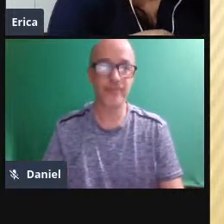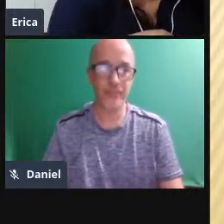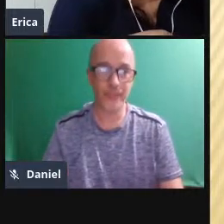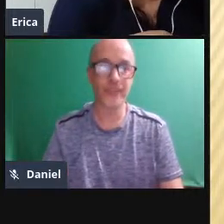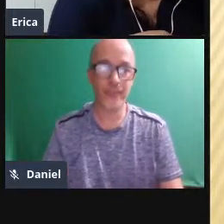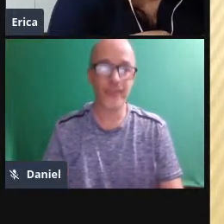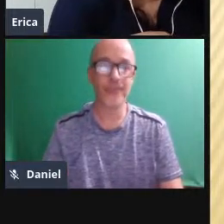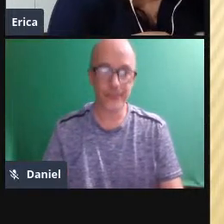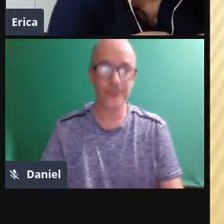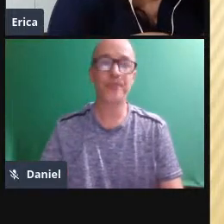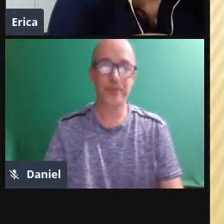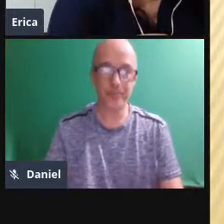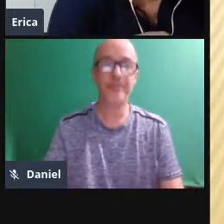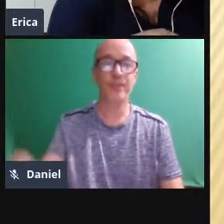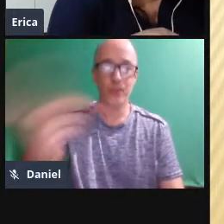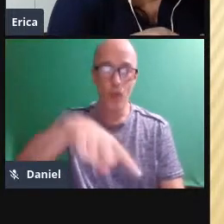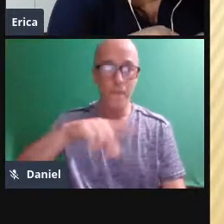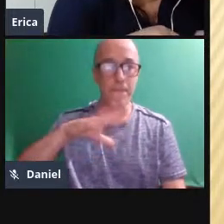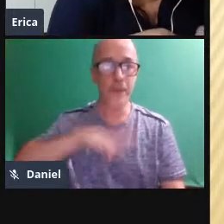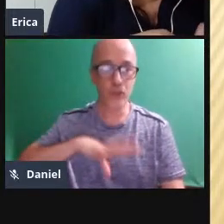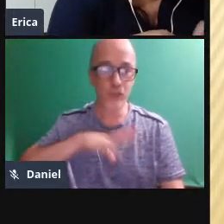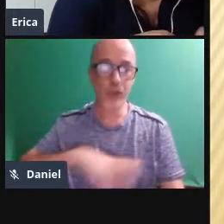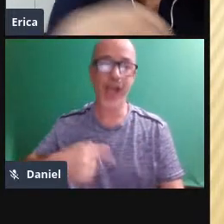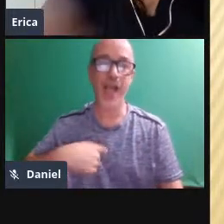no português escrito.